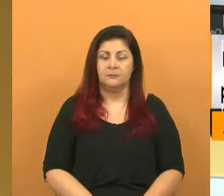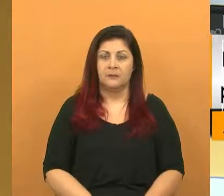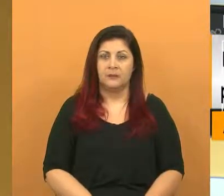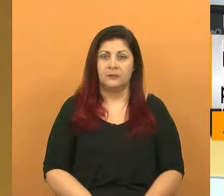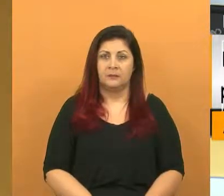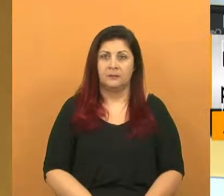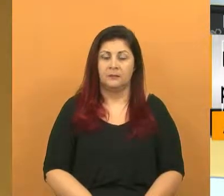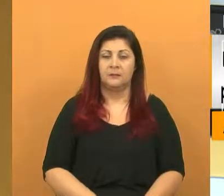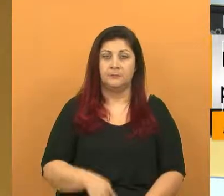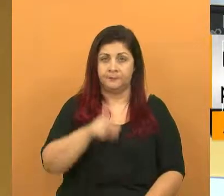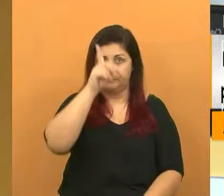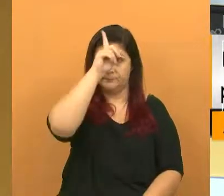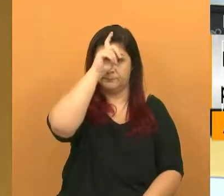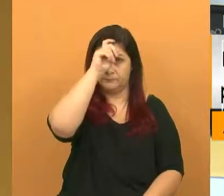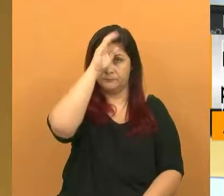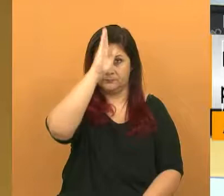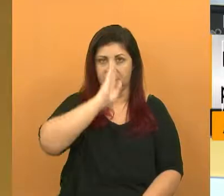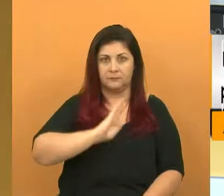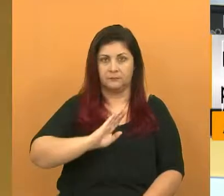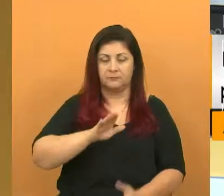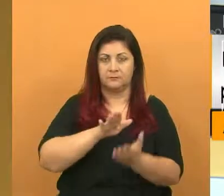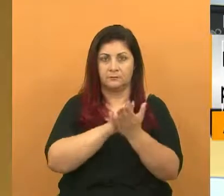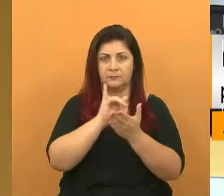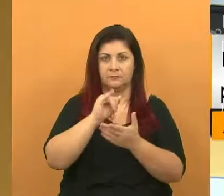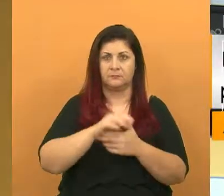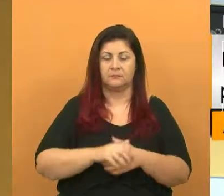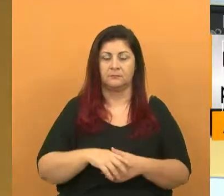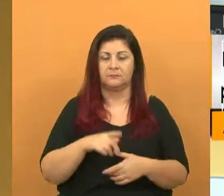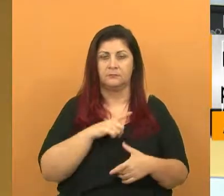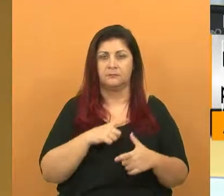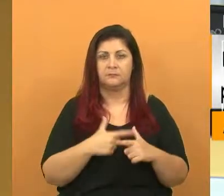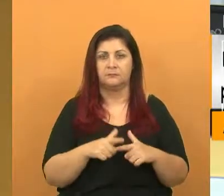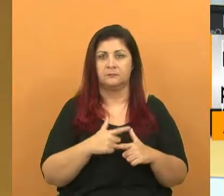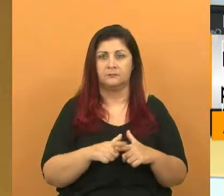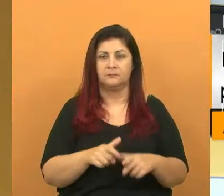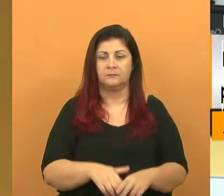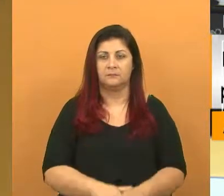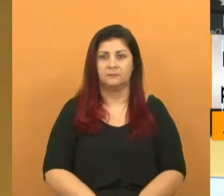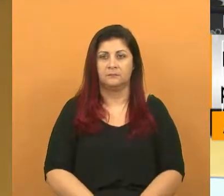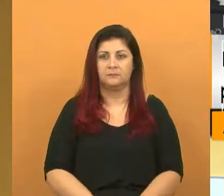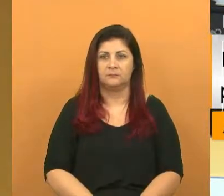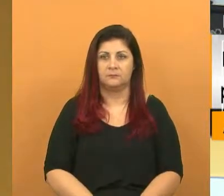Na nossa Santa Casa de Jacareí. Parece que é um problema a Santa Casa.